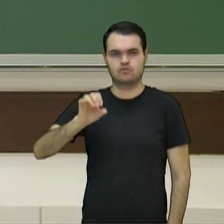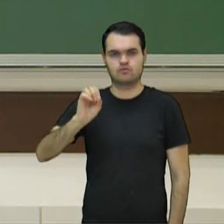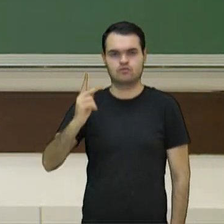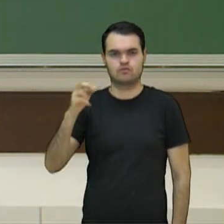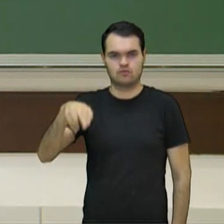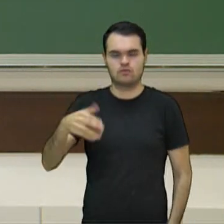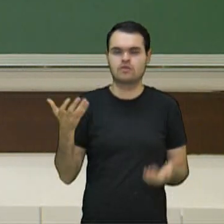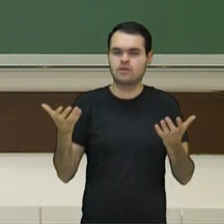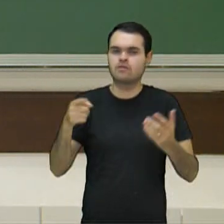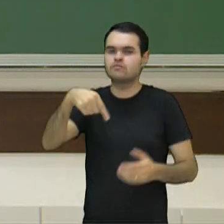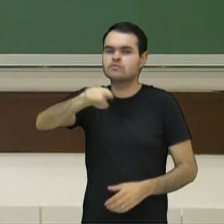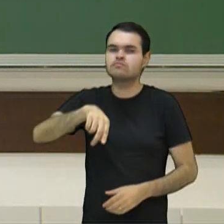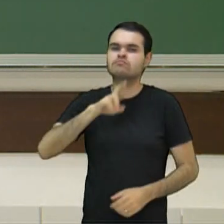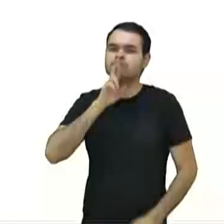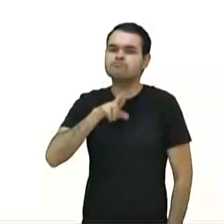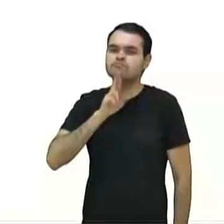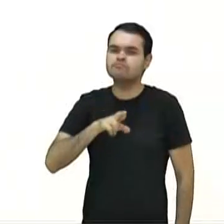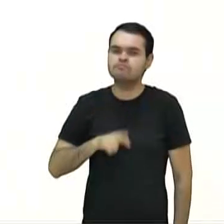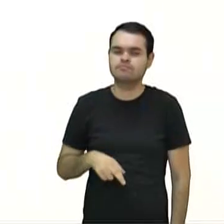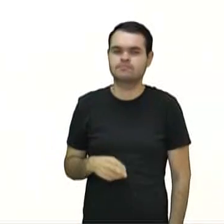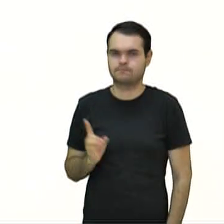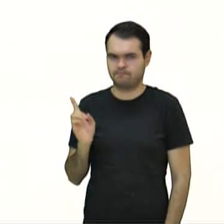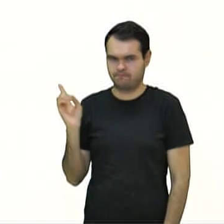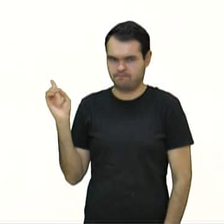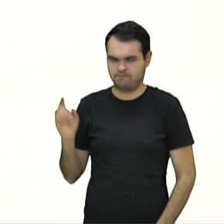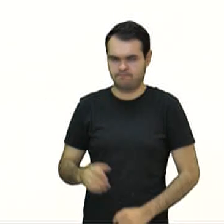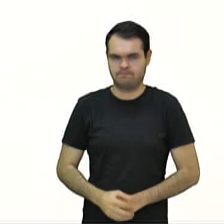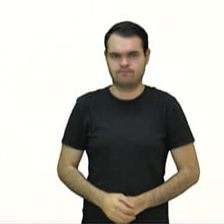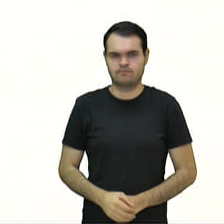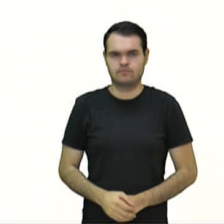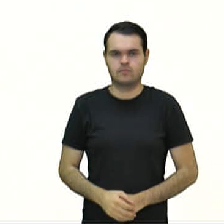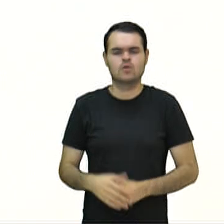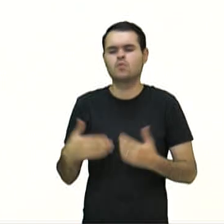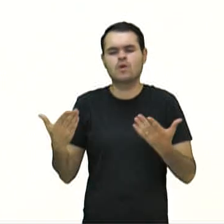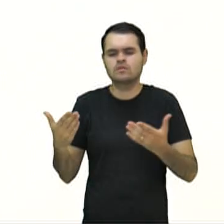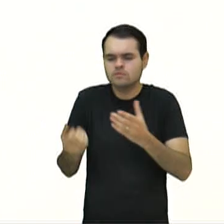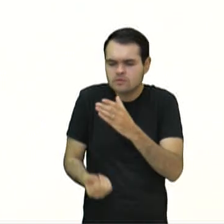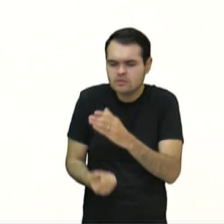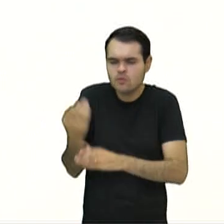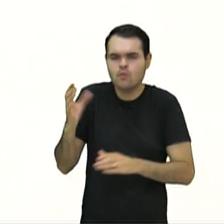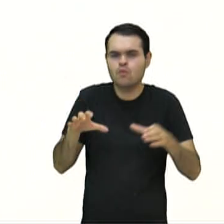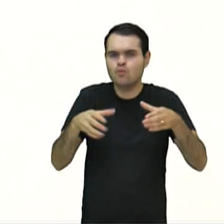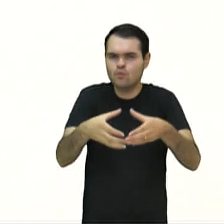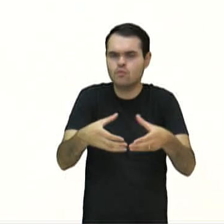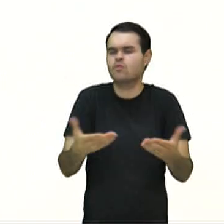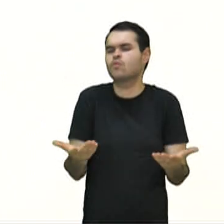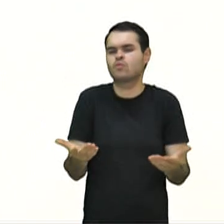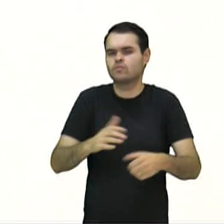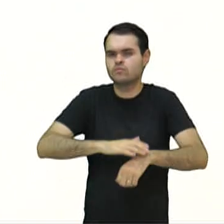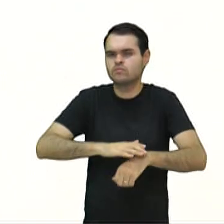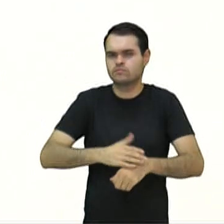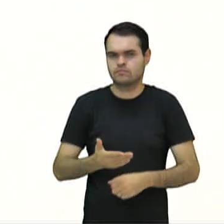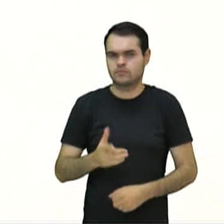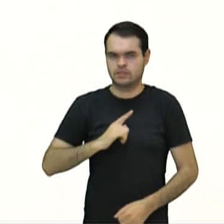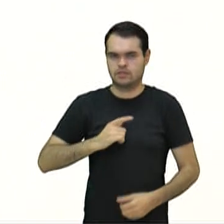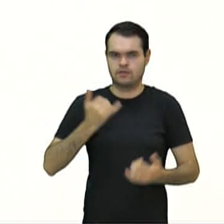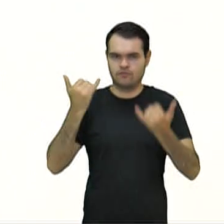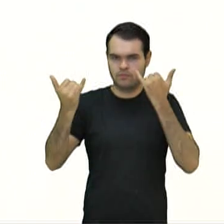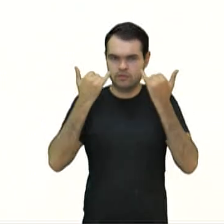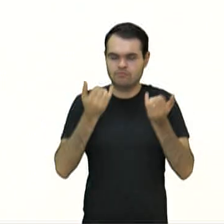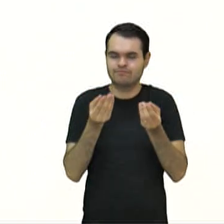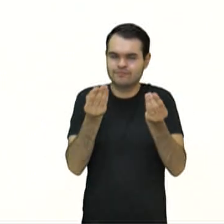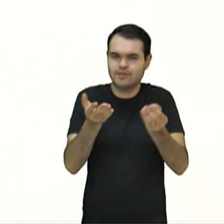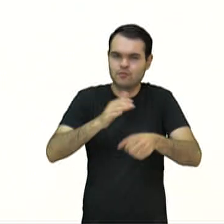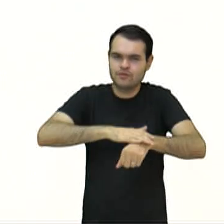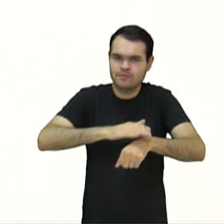vocês respondam. When did John Lennon create the group? Quando que ele criou o grupo? Está aqui a nossa informação. Vou